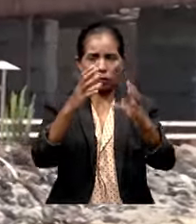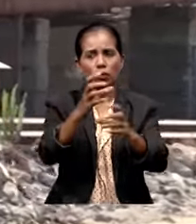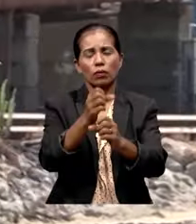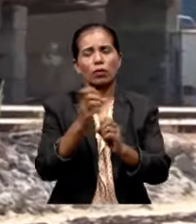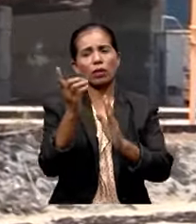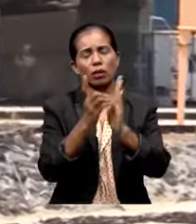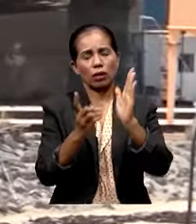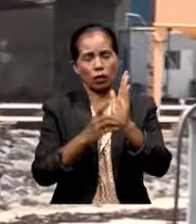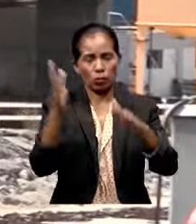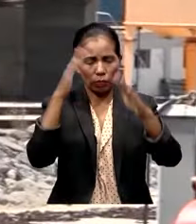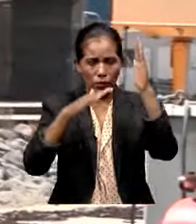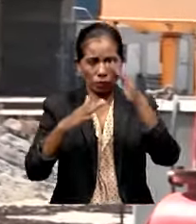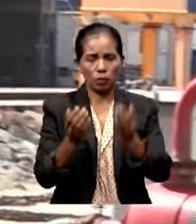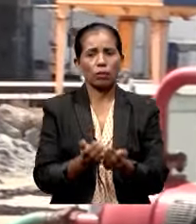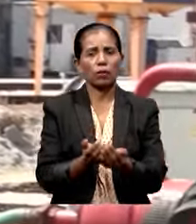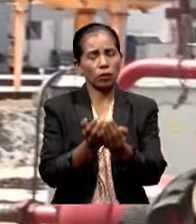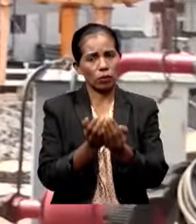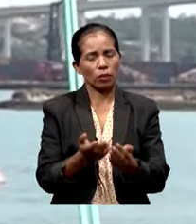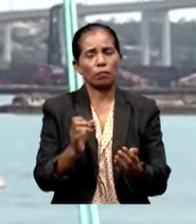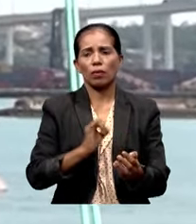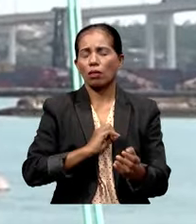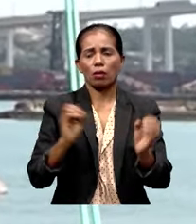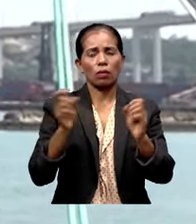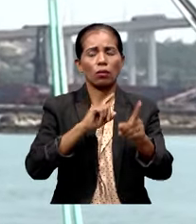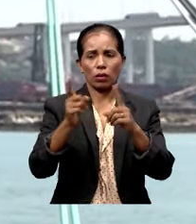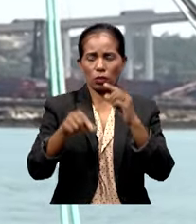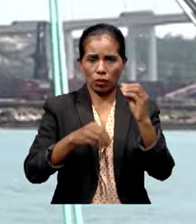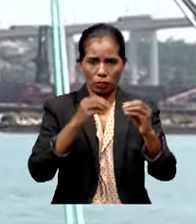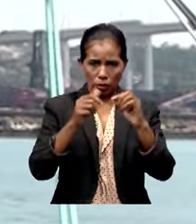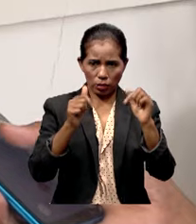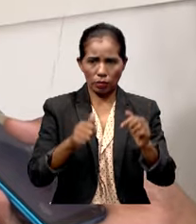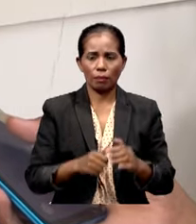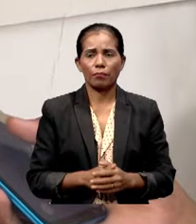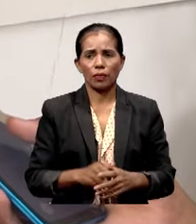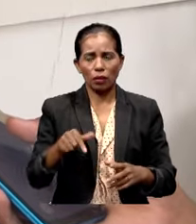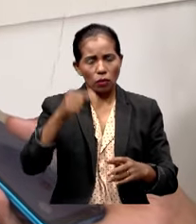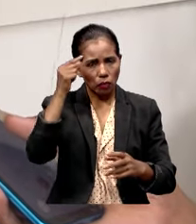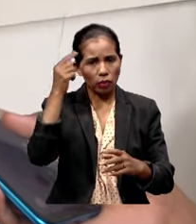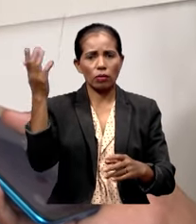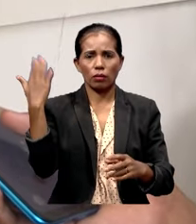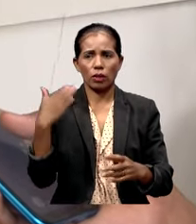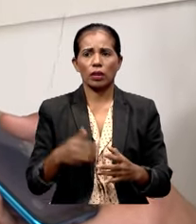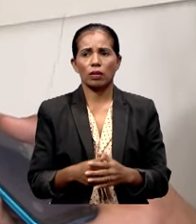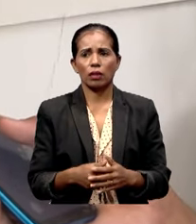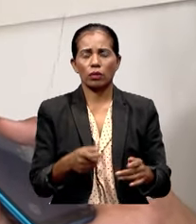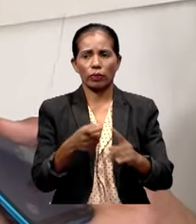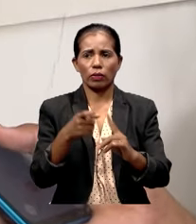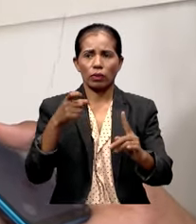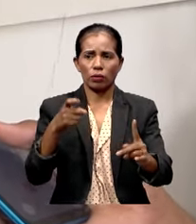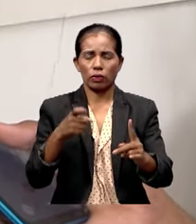com o problema a ro refere. Eu não colhe ainda, né, nessa governo central, lio ho si